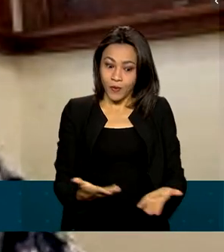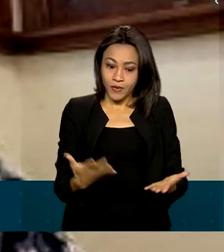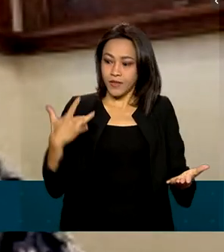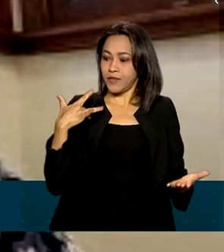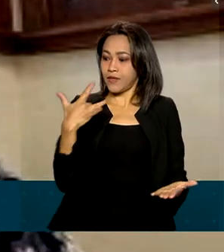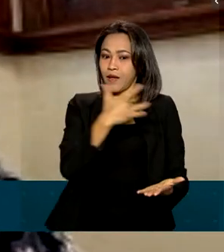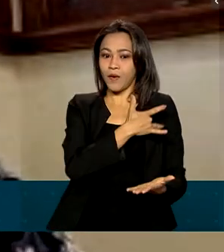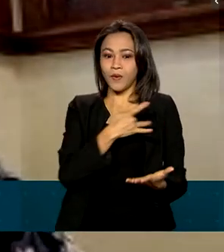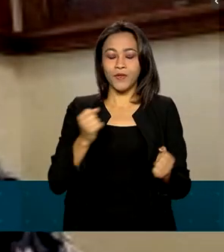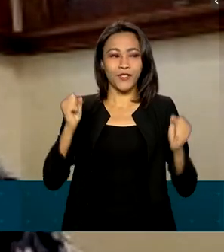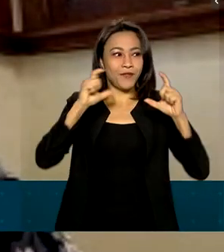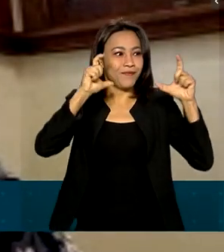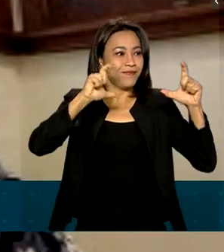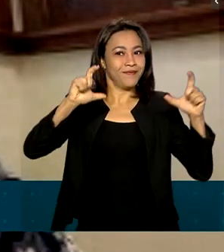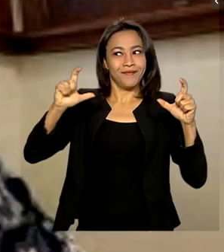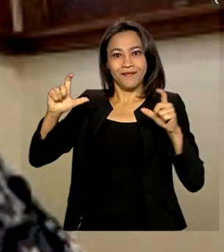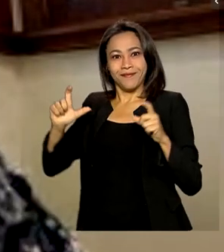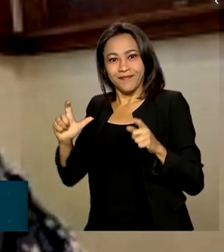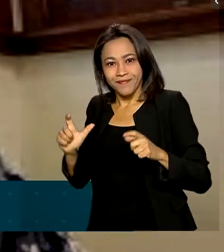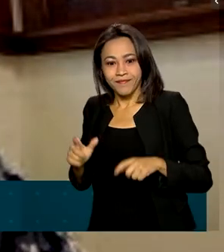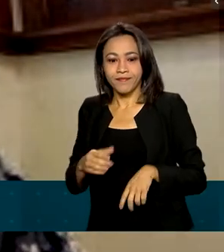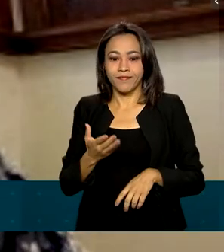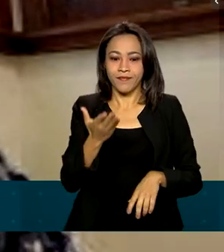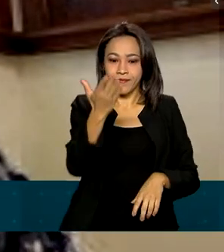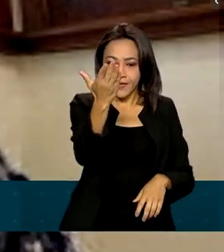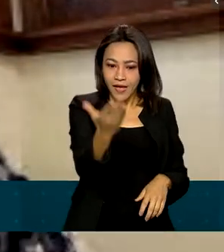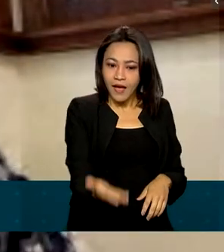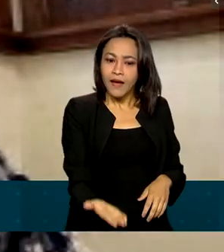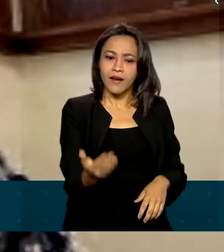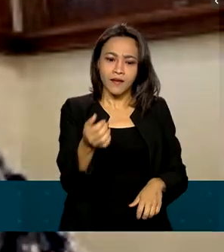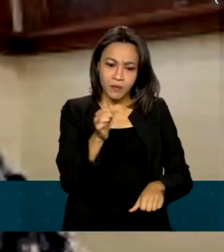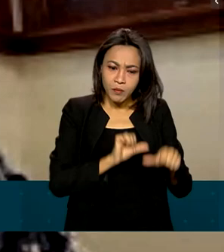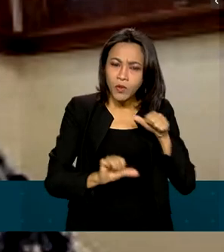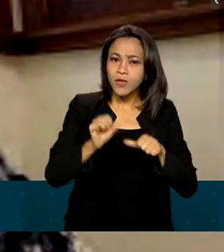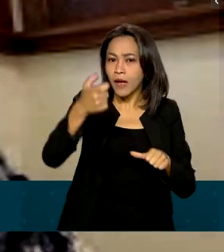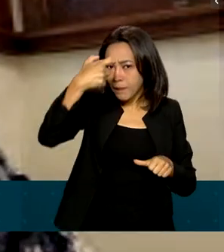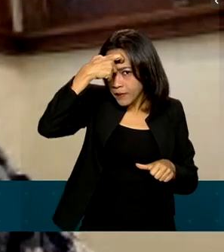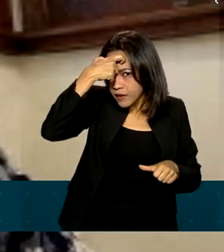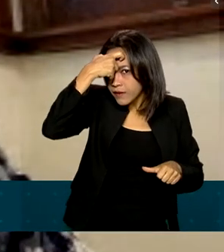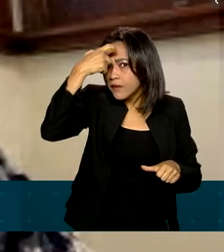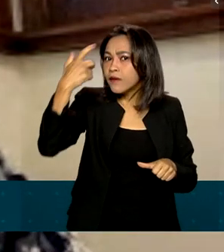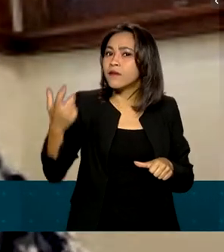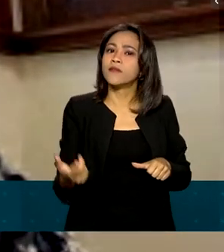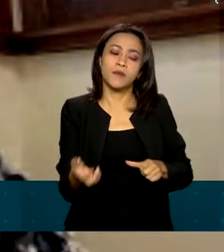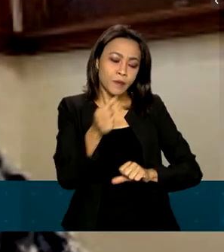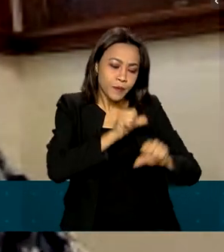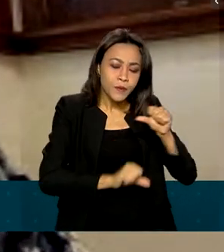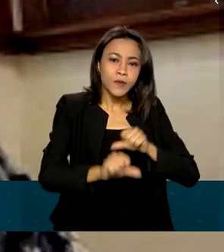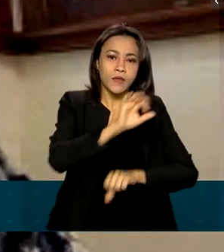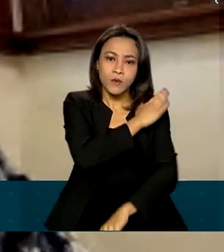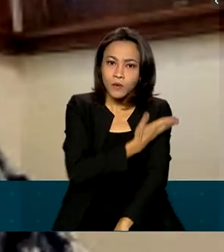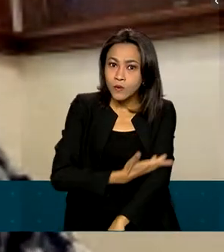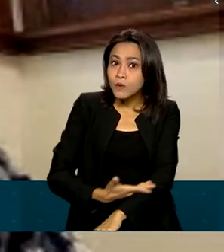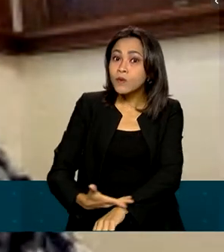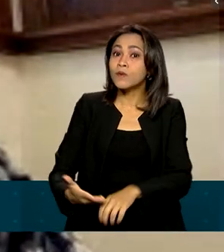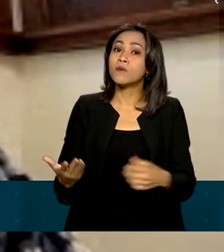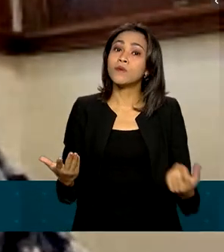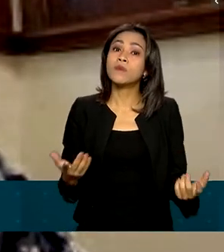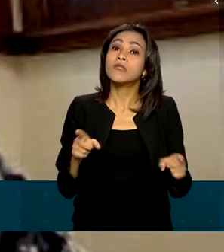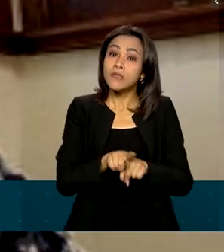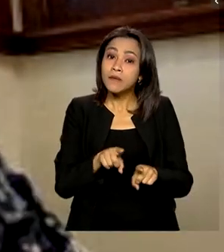saúde e disposição se não chegar uma mudança no pensamento que a gente dá uma mudança nos hábitos né incluí